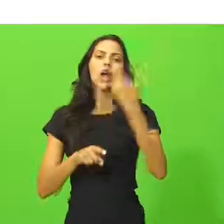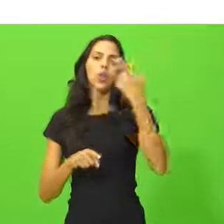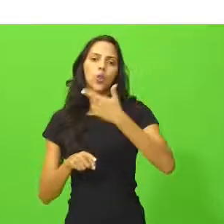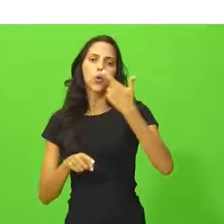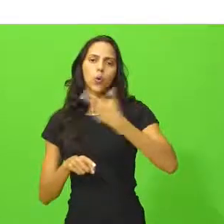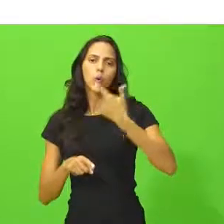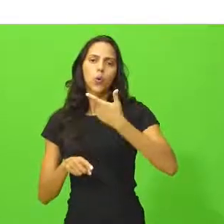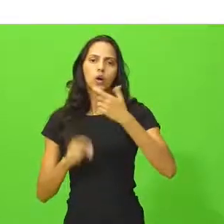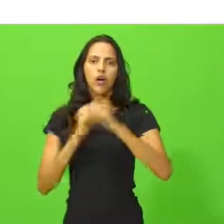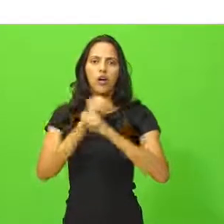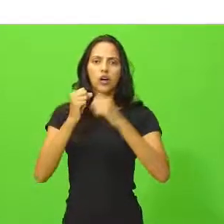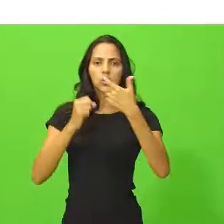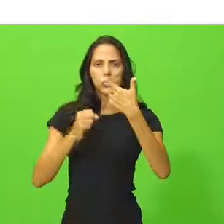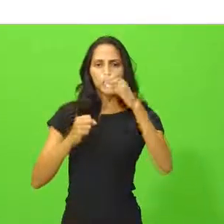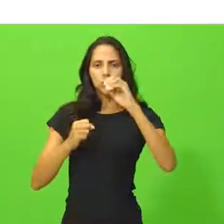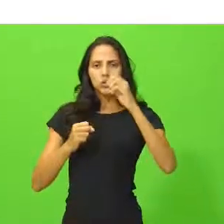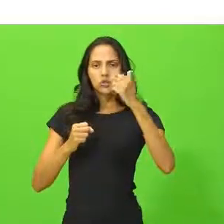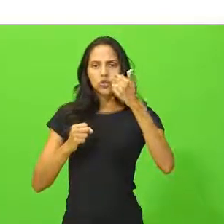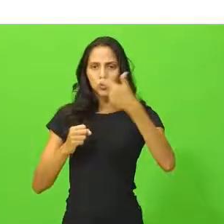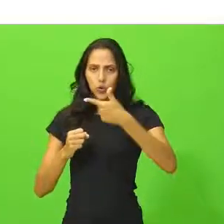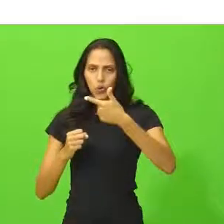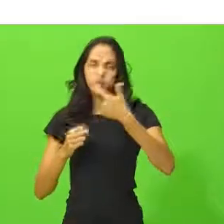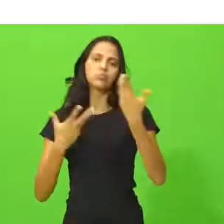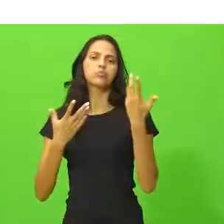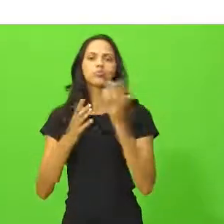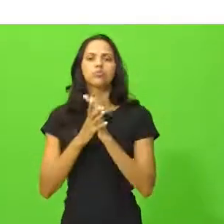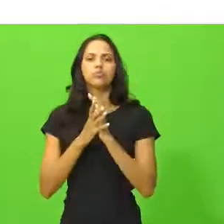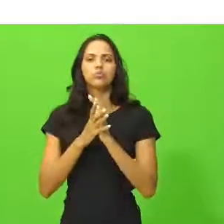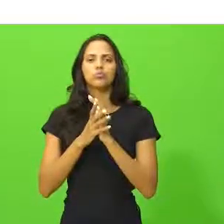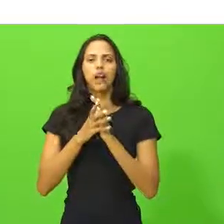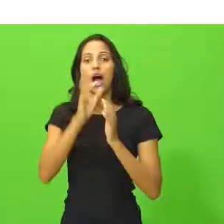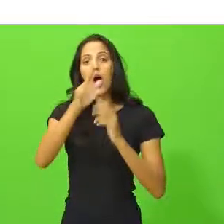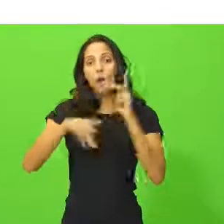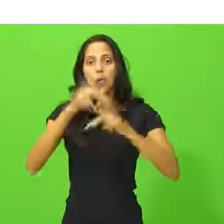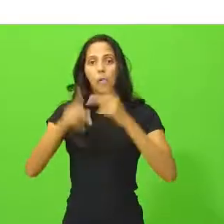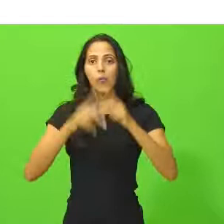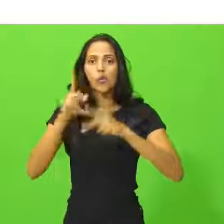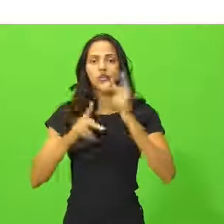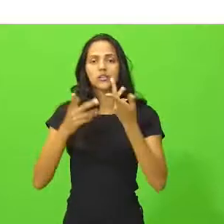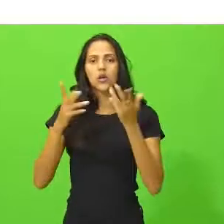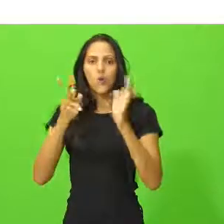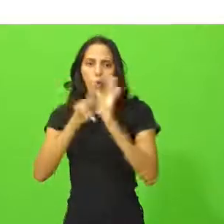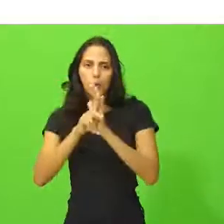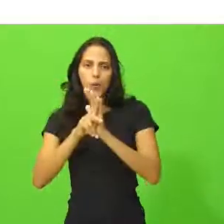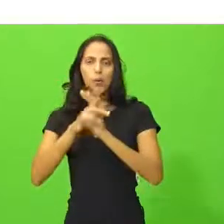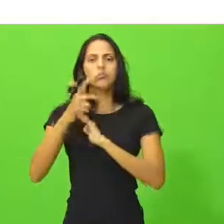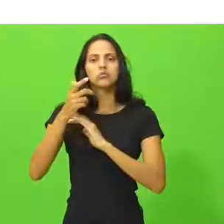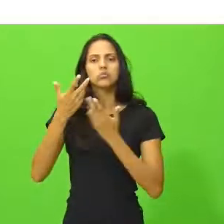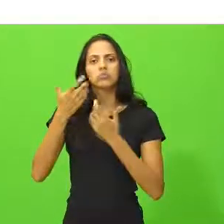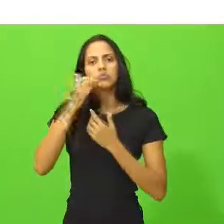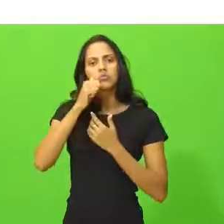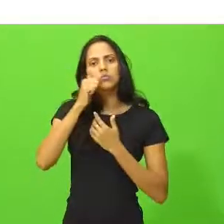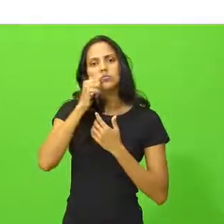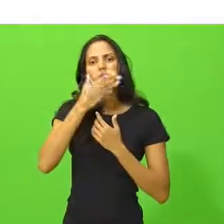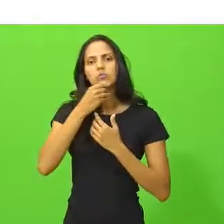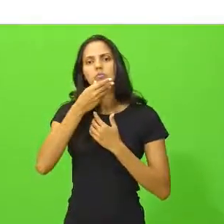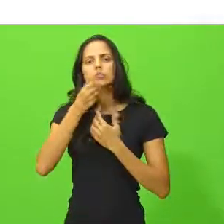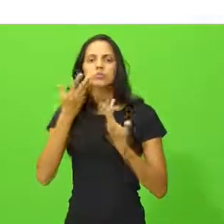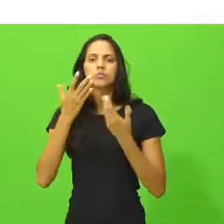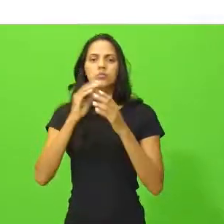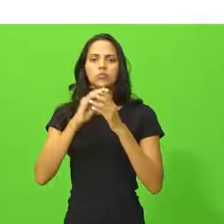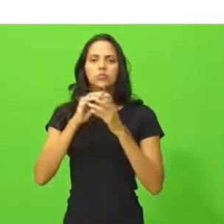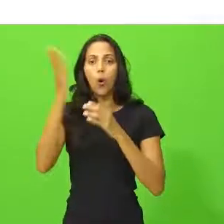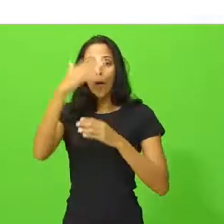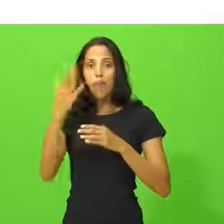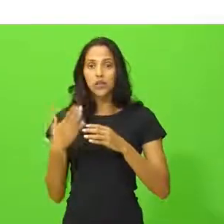2012. Composição da população residente urbana por sexo, segundo os grupos de